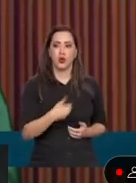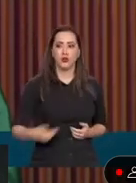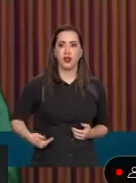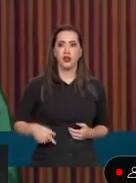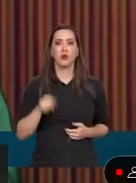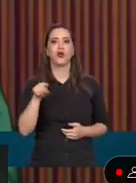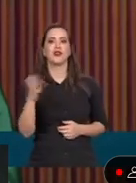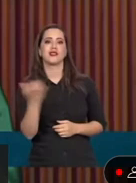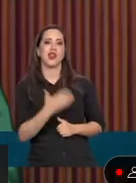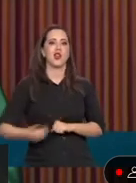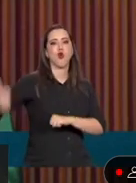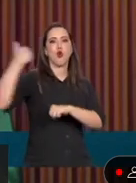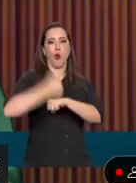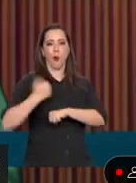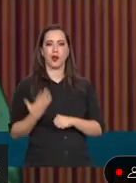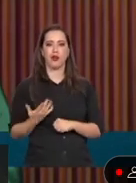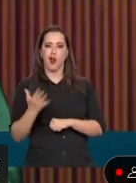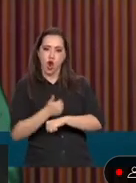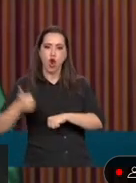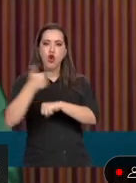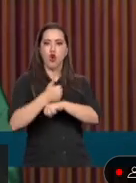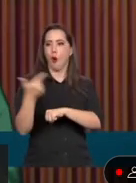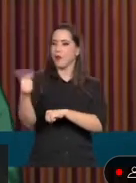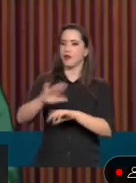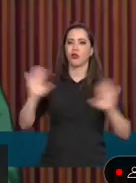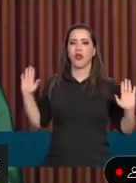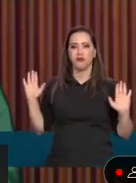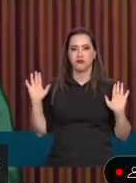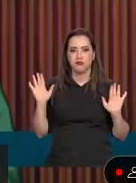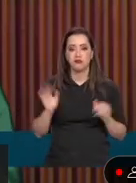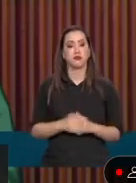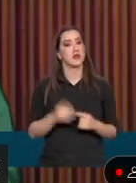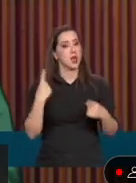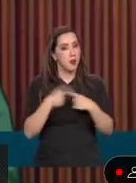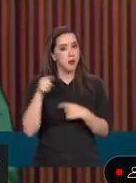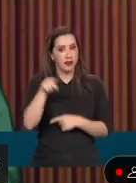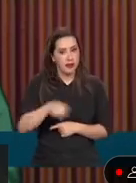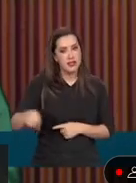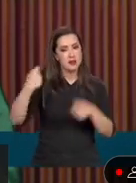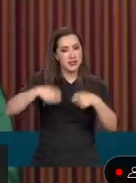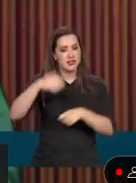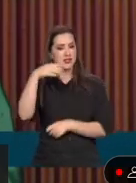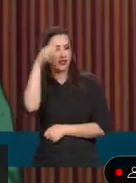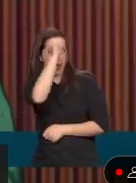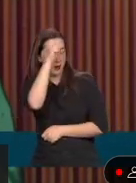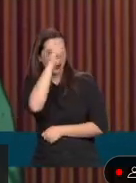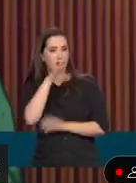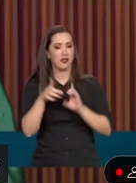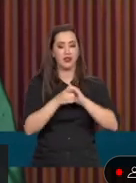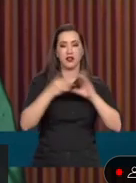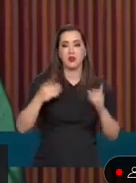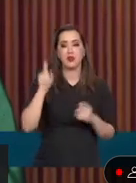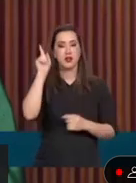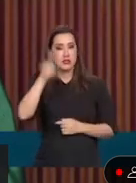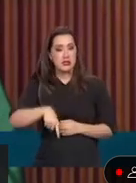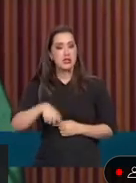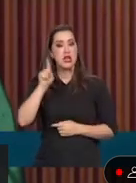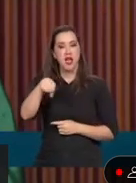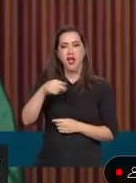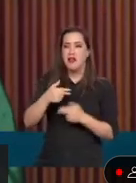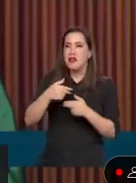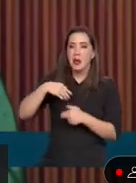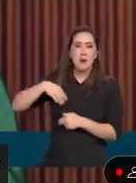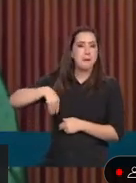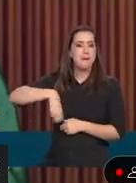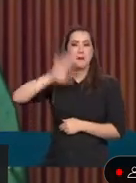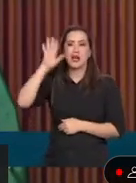eles querem é golpe. E golpe não vai ter. O que eles têm que aprender é que a democracia é a coisa